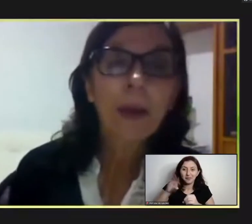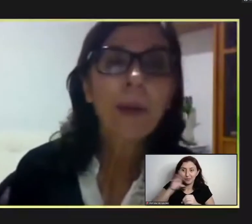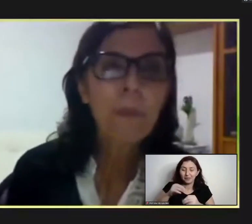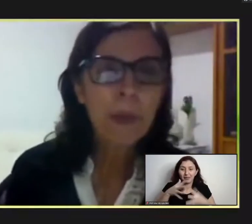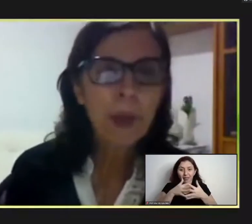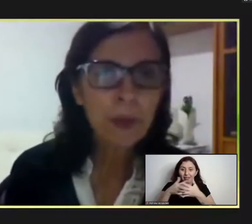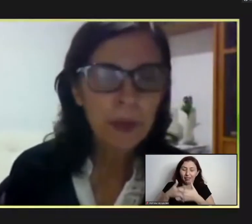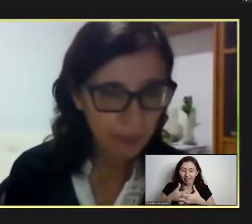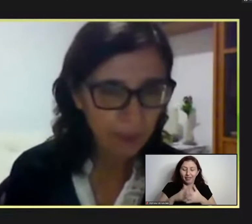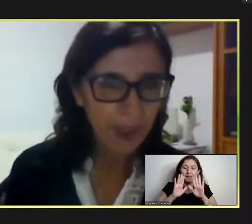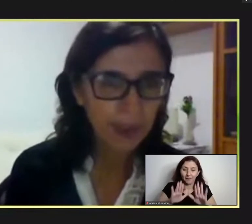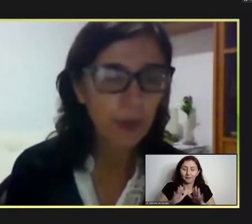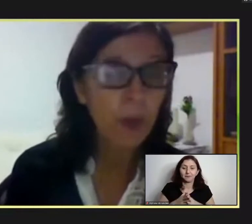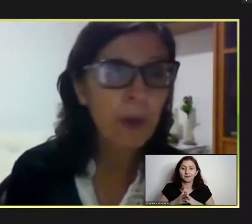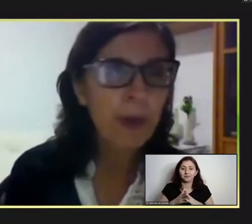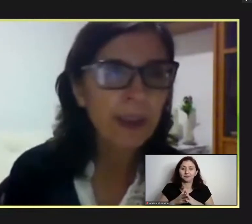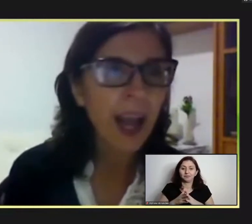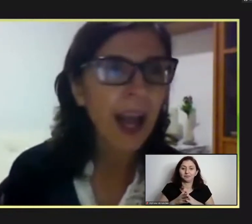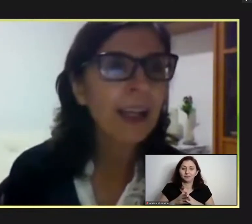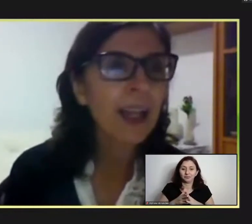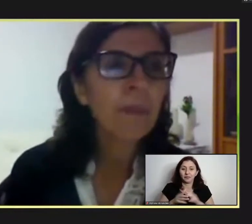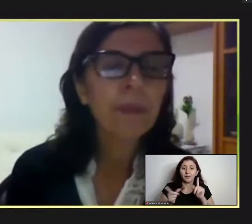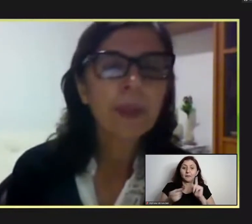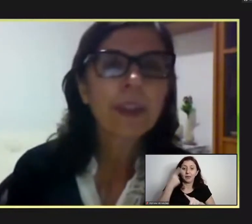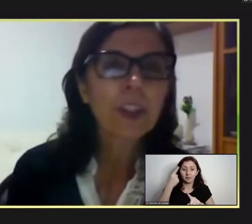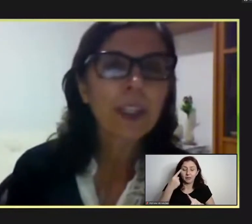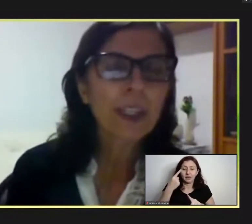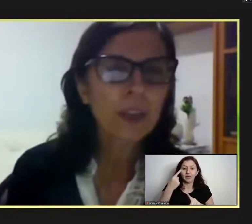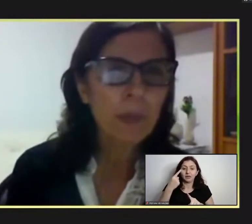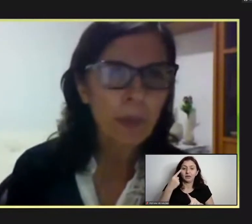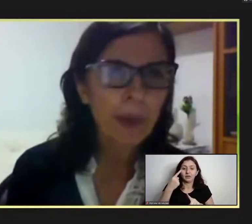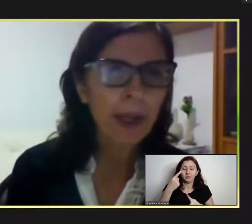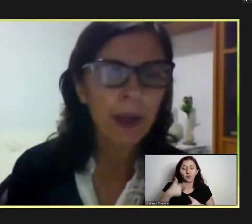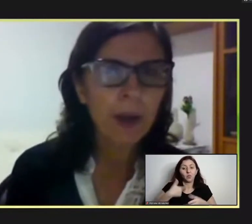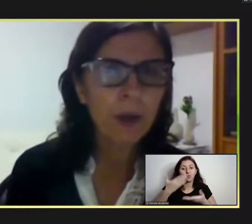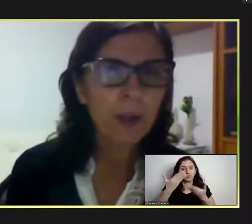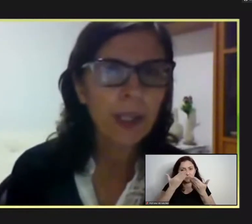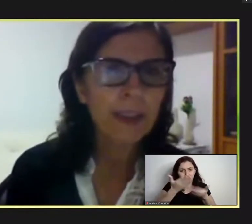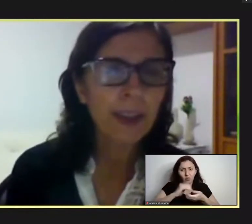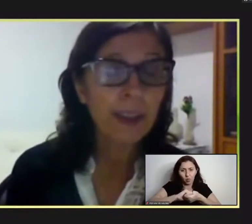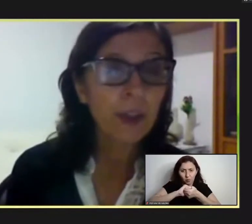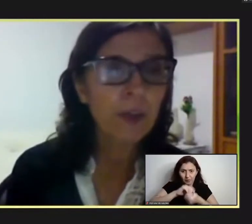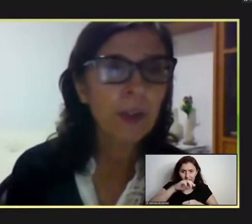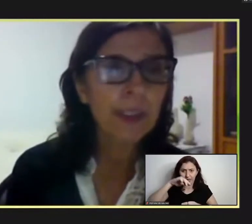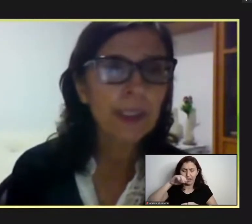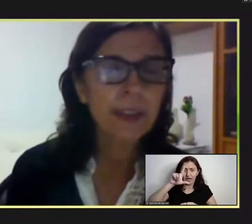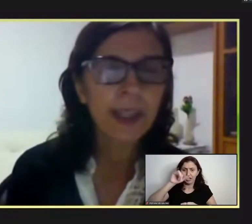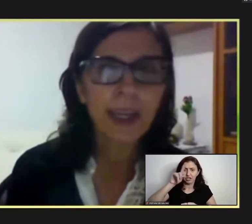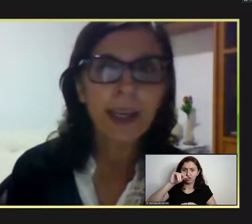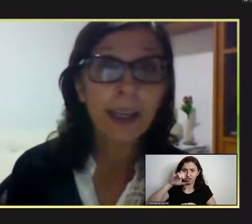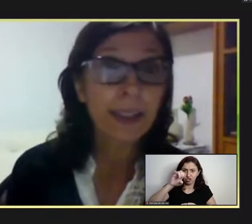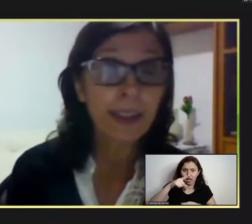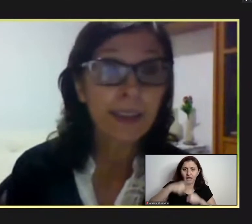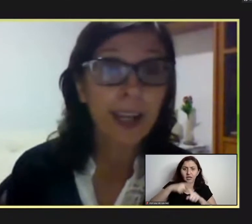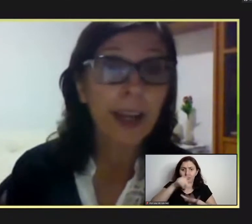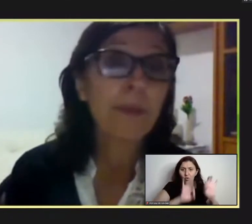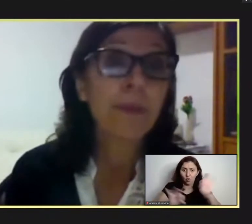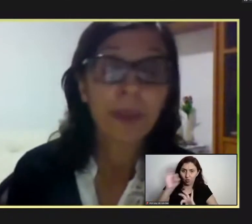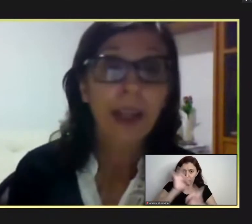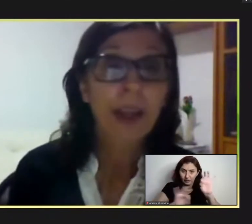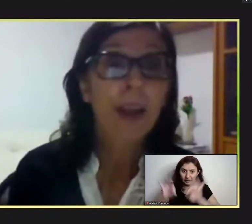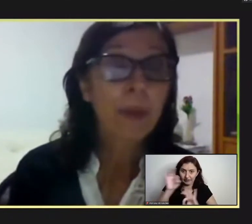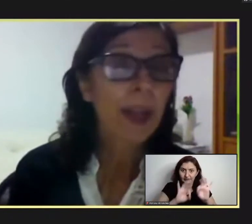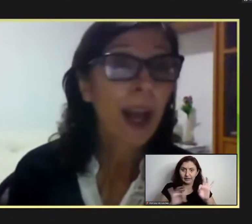Não, quero primeiro cumprimentá-la, Mediane, eu sinto pela organização dessa